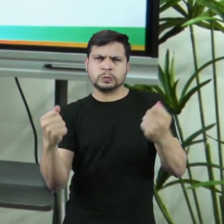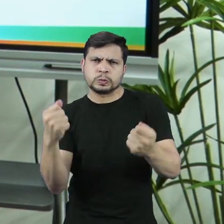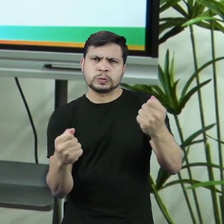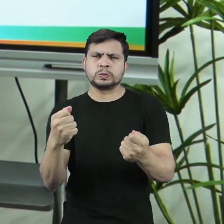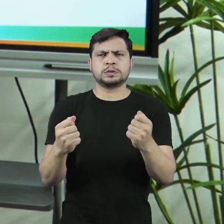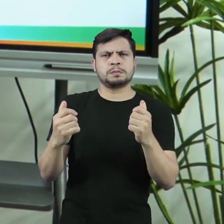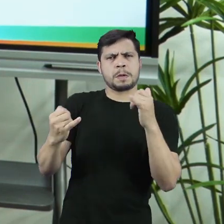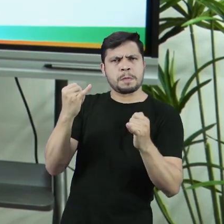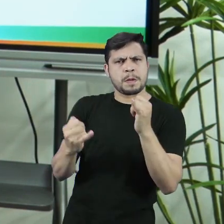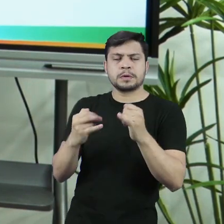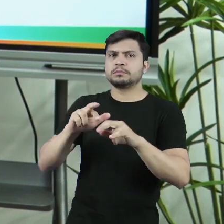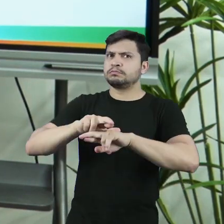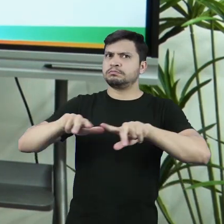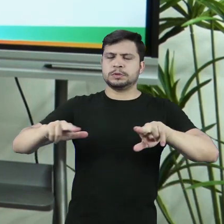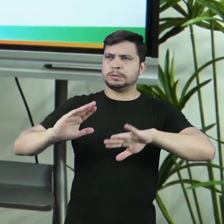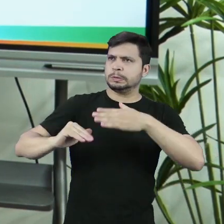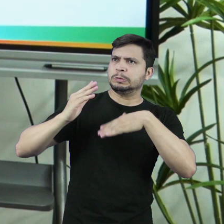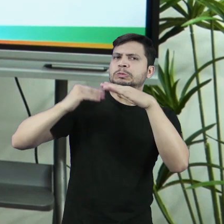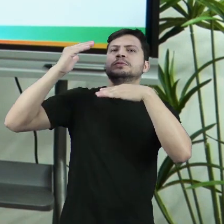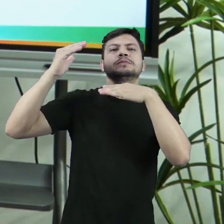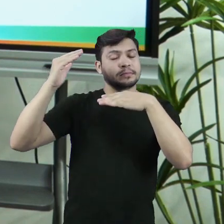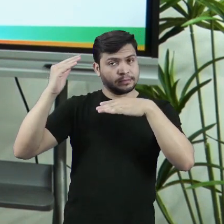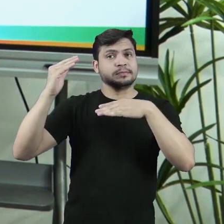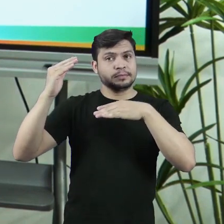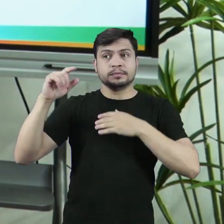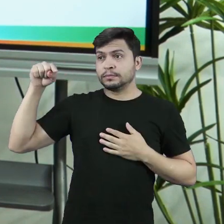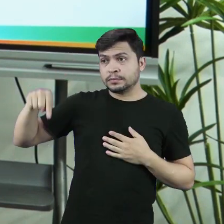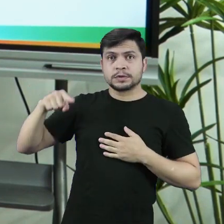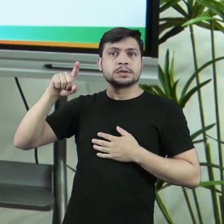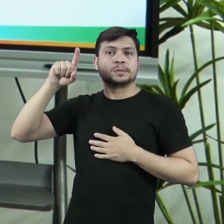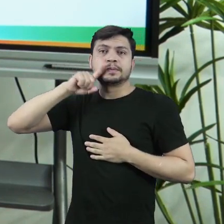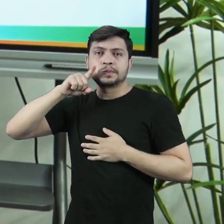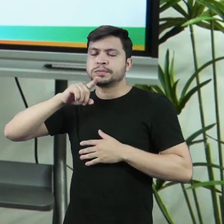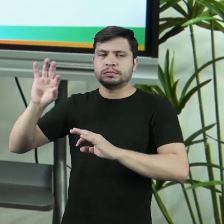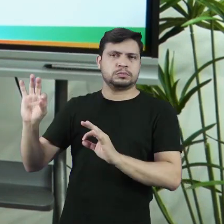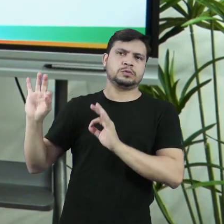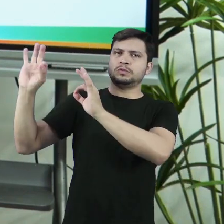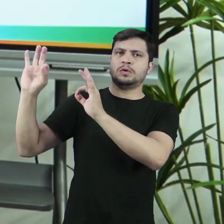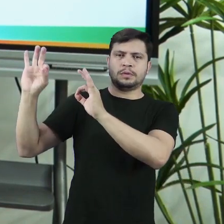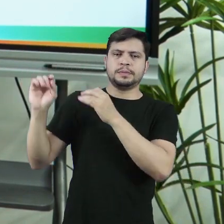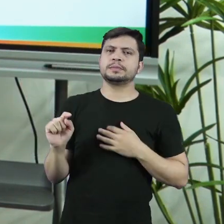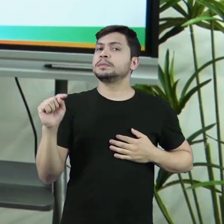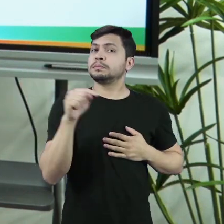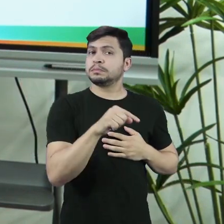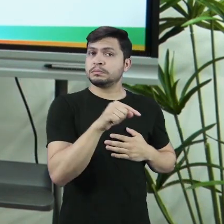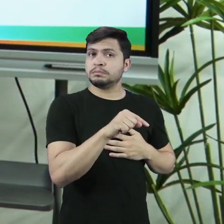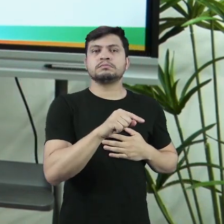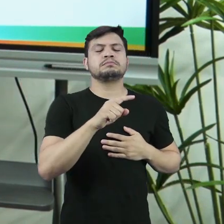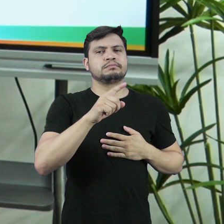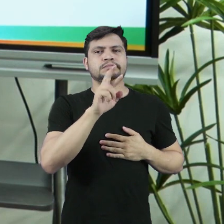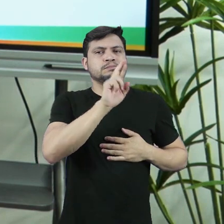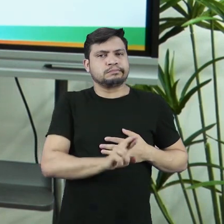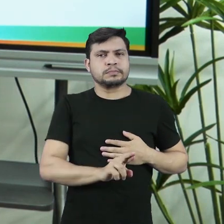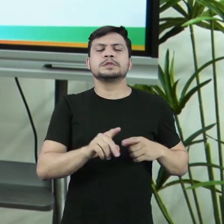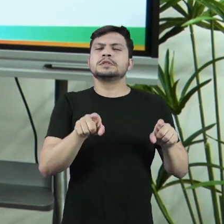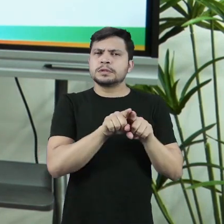que os Estados Unidos, né? O desenvolvimento da bomba atômica, o desenvolvimento de armas nucleares, o que poderia ter levado o planeta a uma